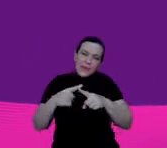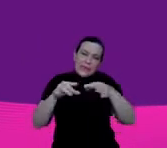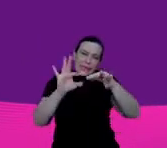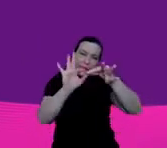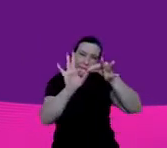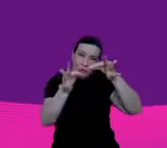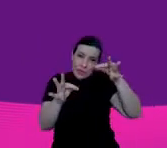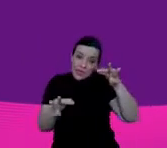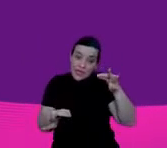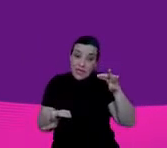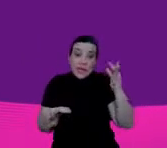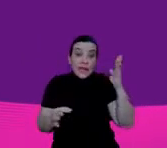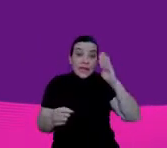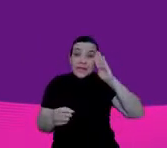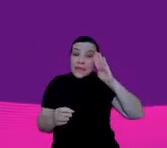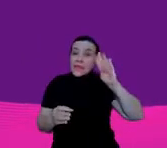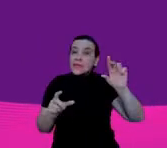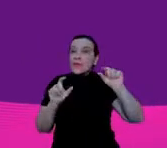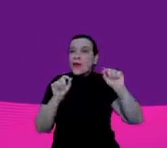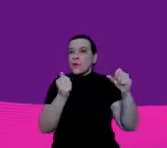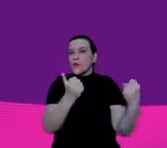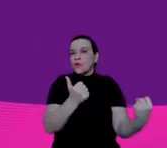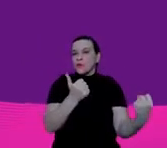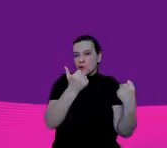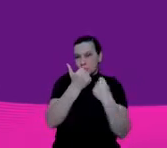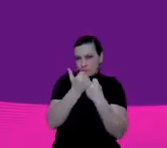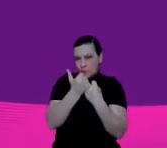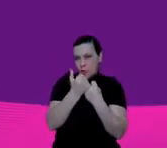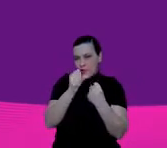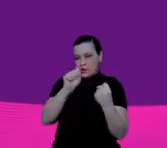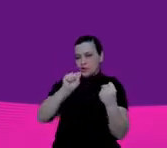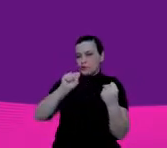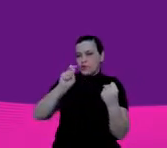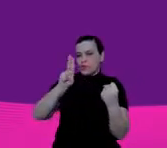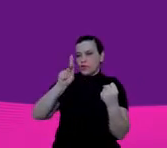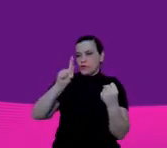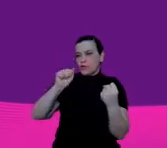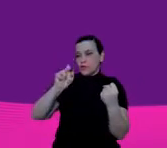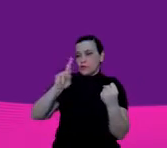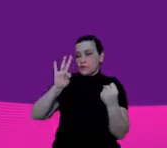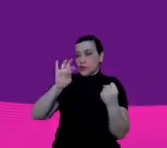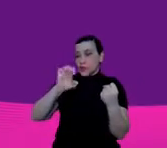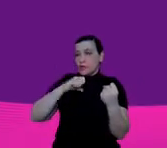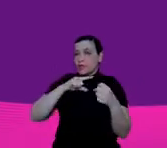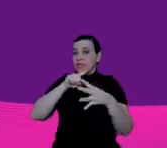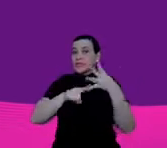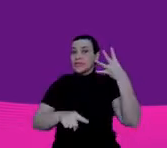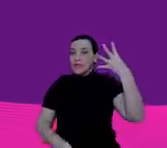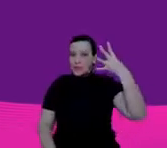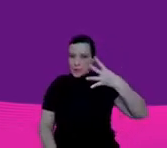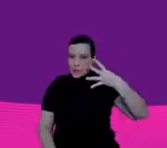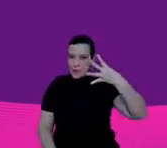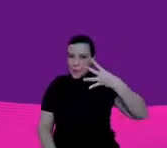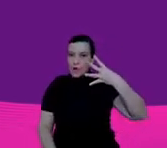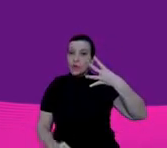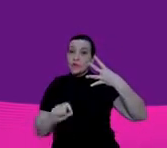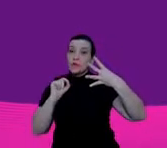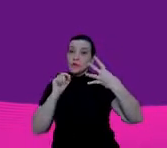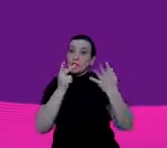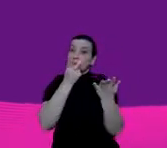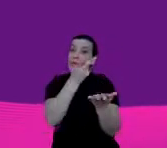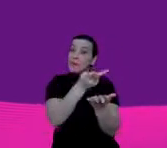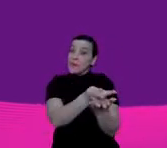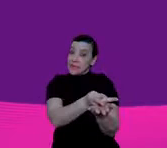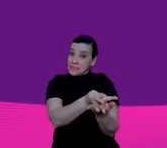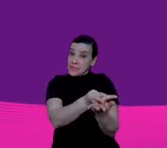critérios de suporte que falam a favor do diagnóstico, eles são quatro, então seria o paciente ter uma resposta